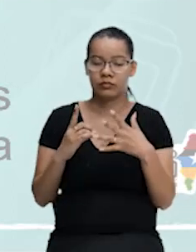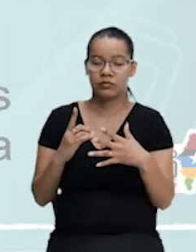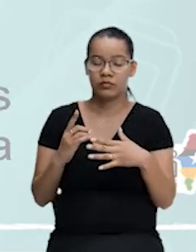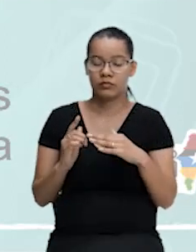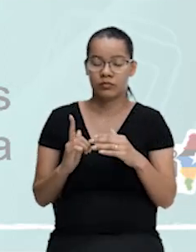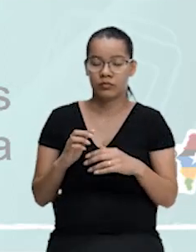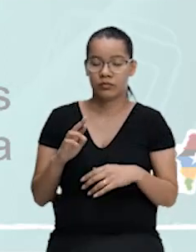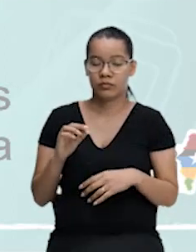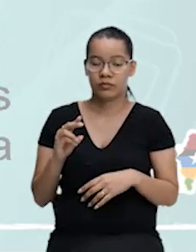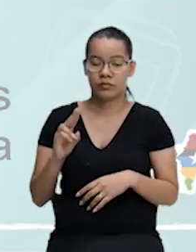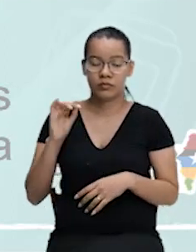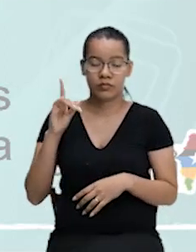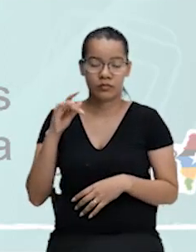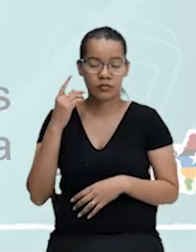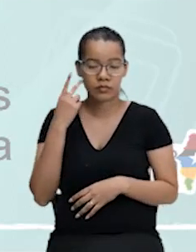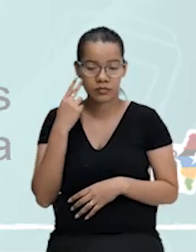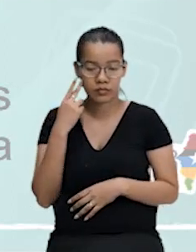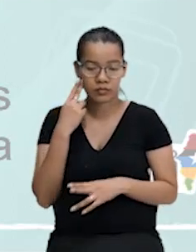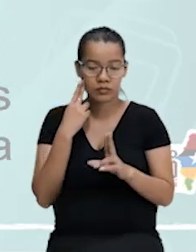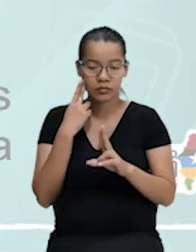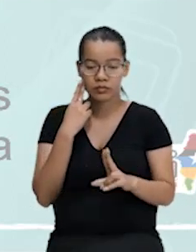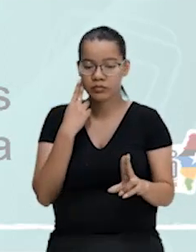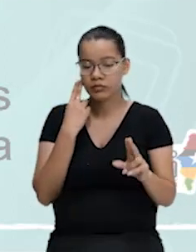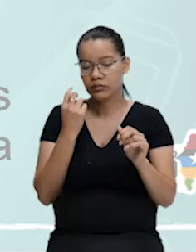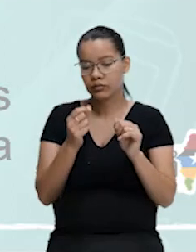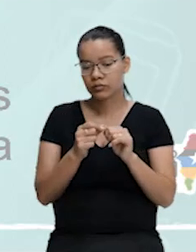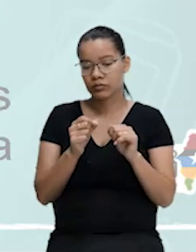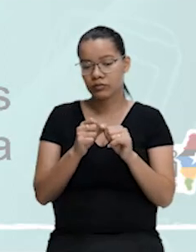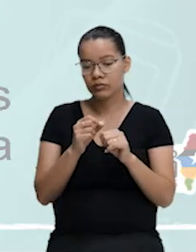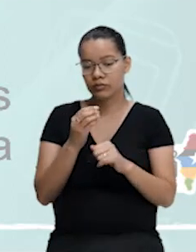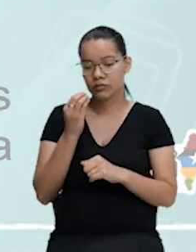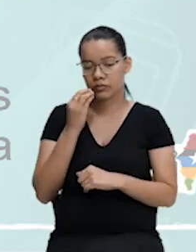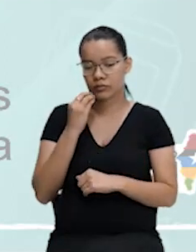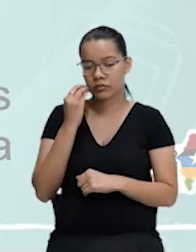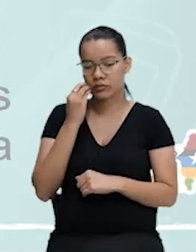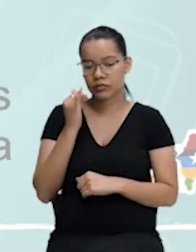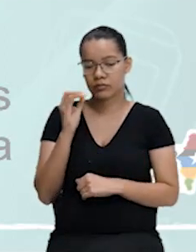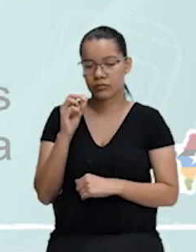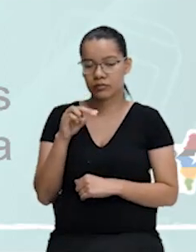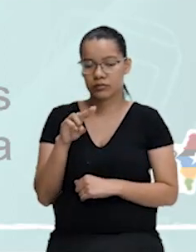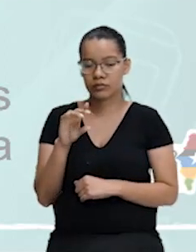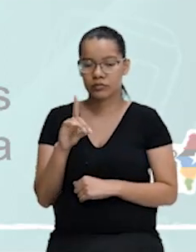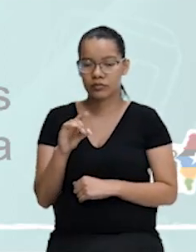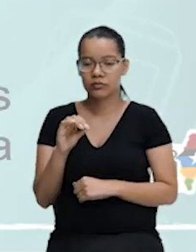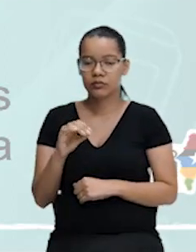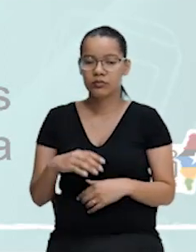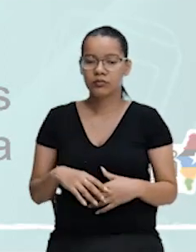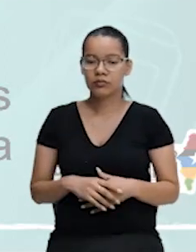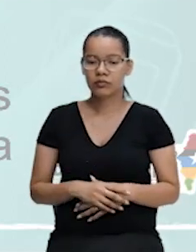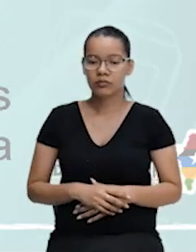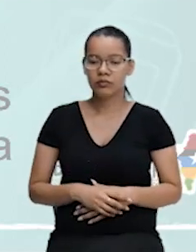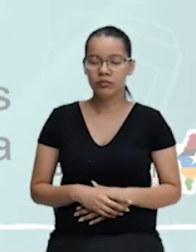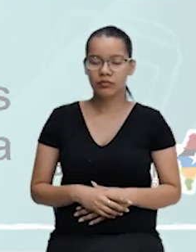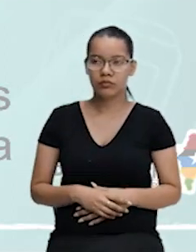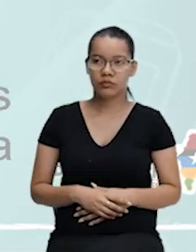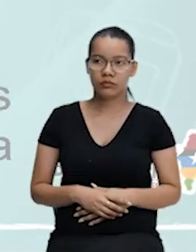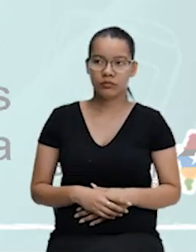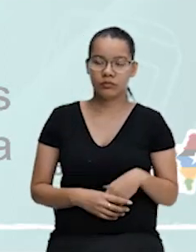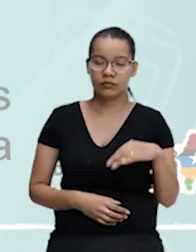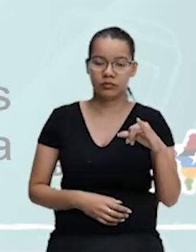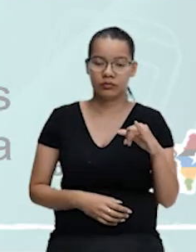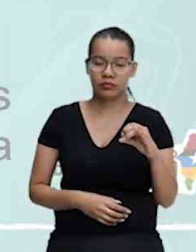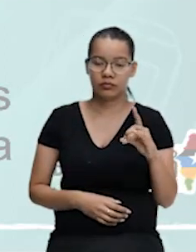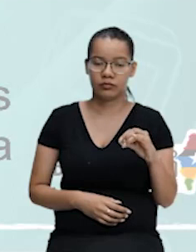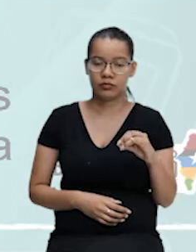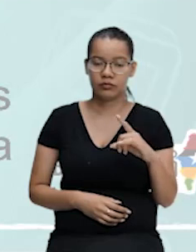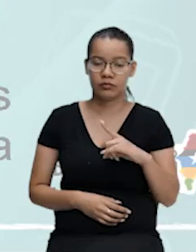é comum a utilização do teste do iodo, ou índice de iodo. Ok? O iodo ele tem